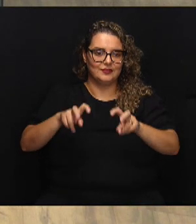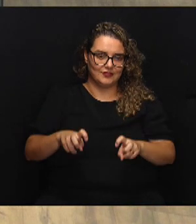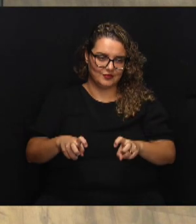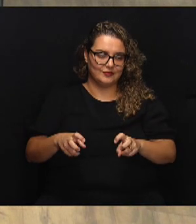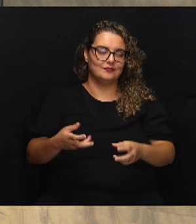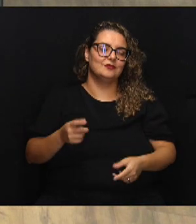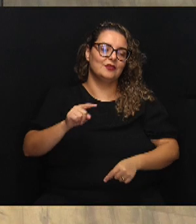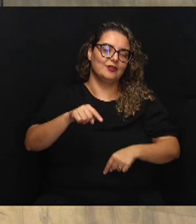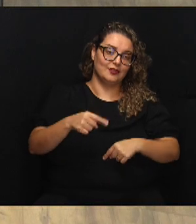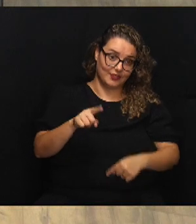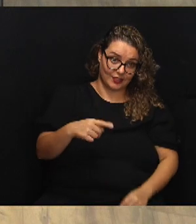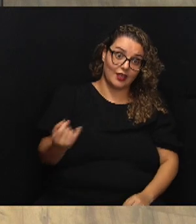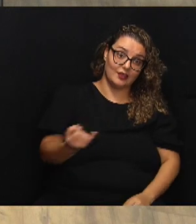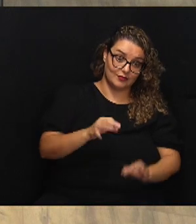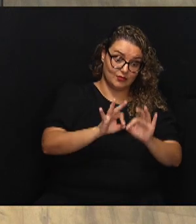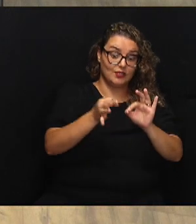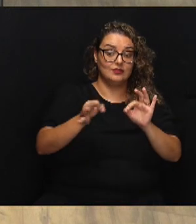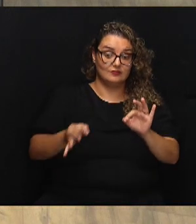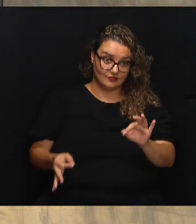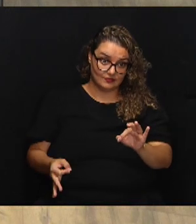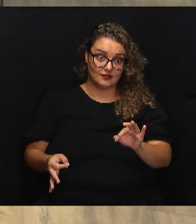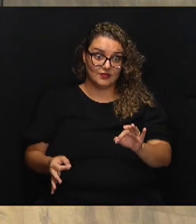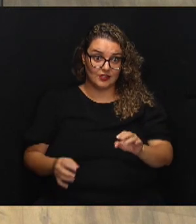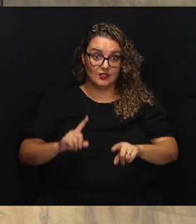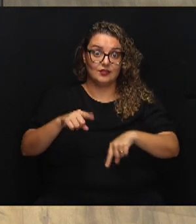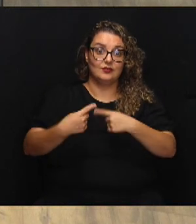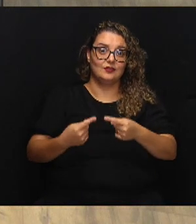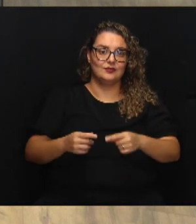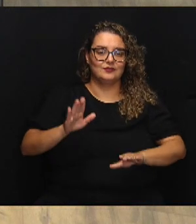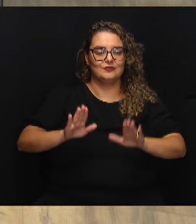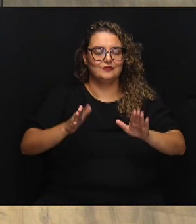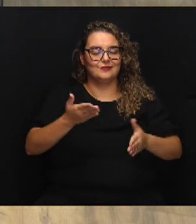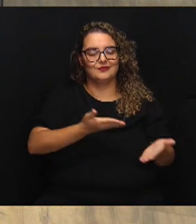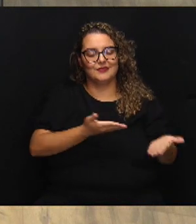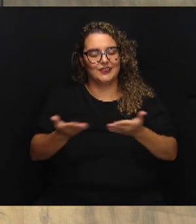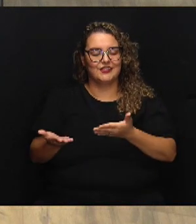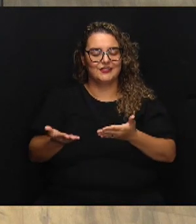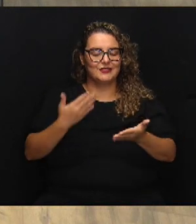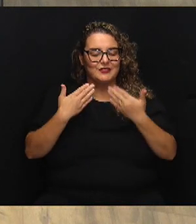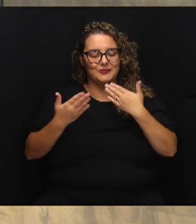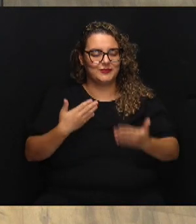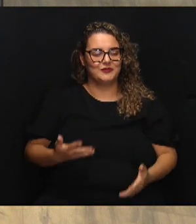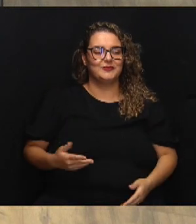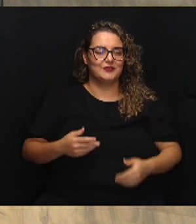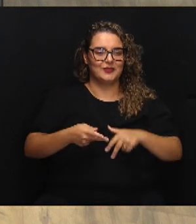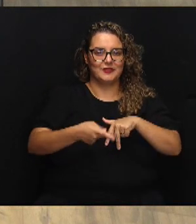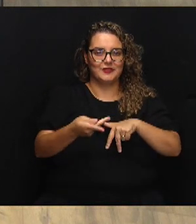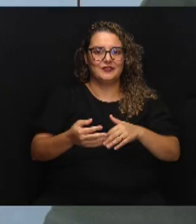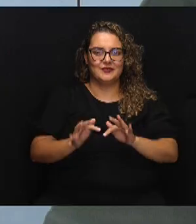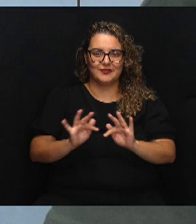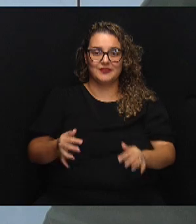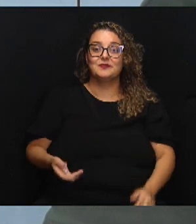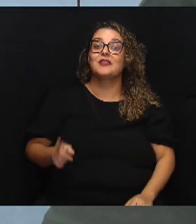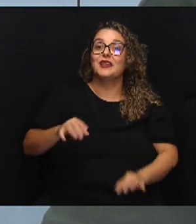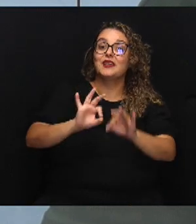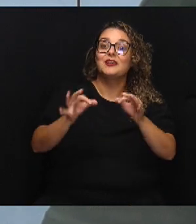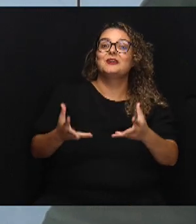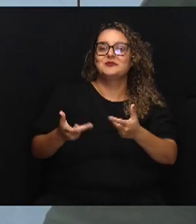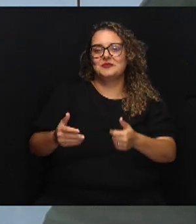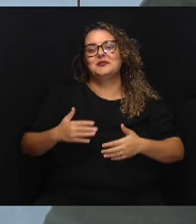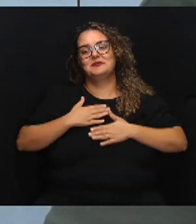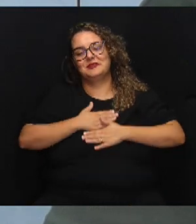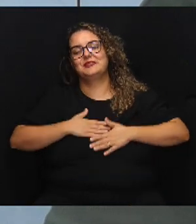este assunto que é muito extenso e também sobre outros e fica aberto às suas considerações finais. É muito extenso, rico e